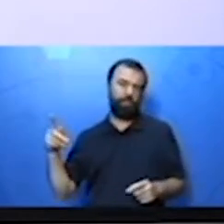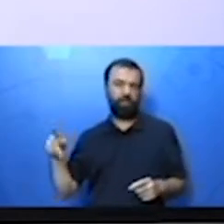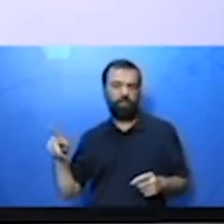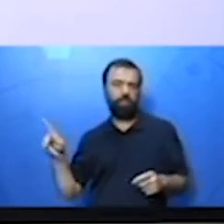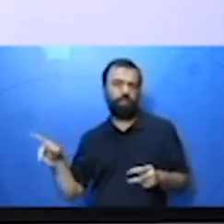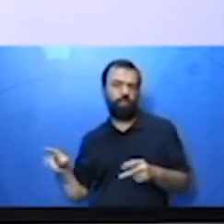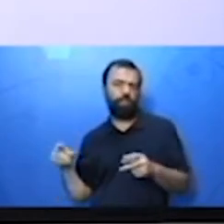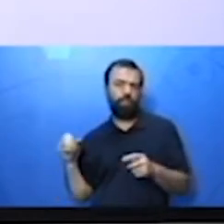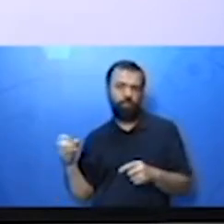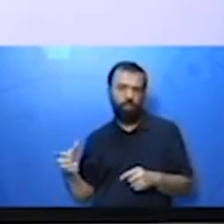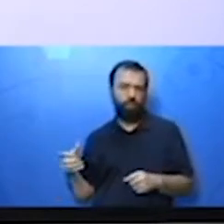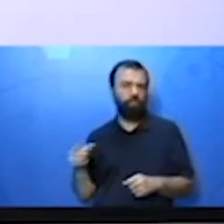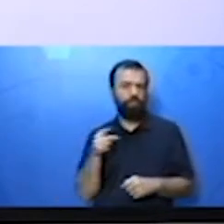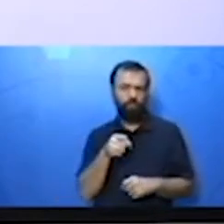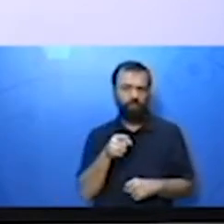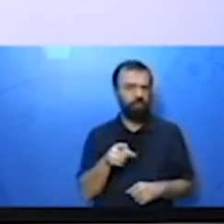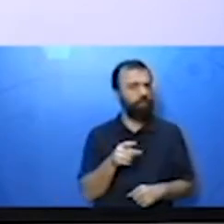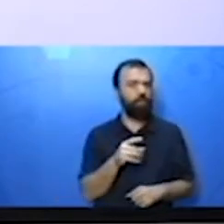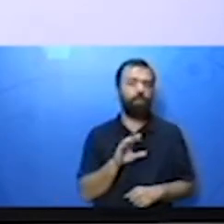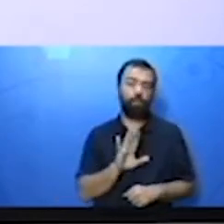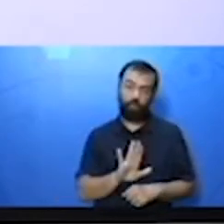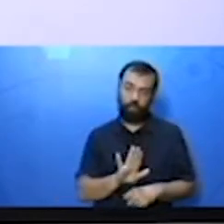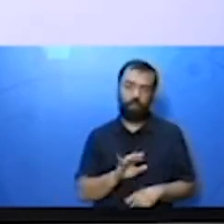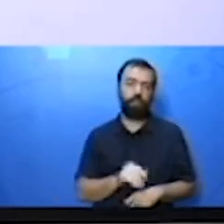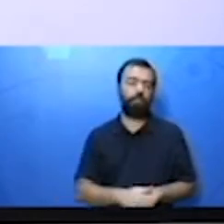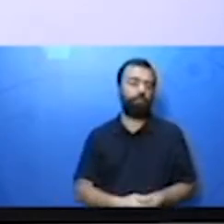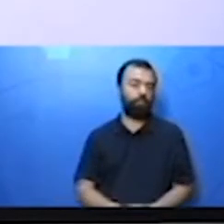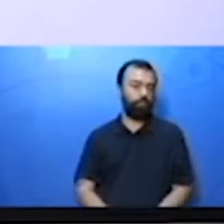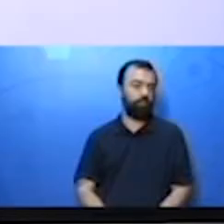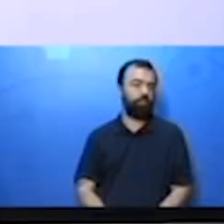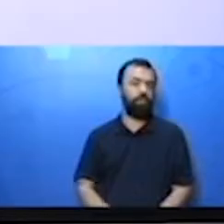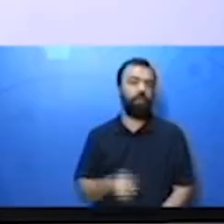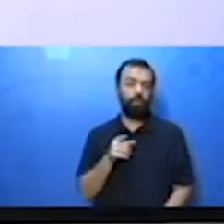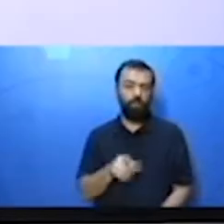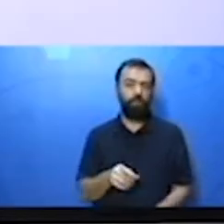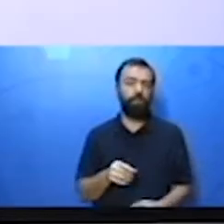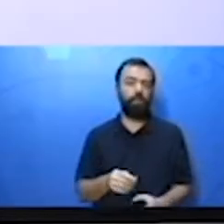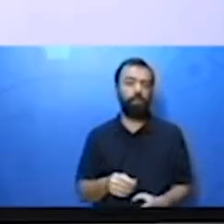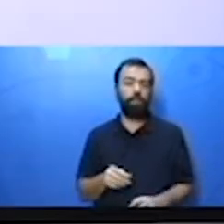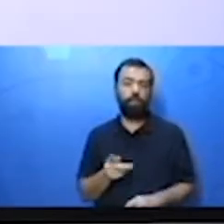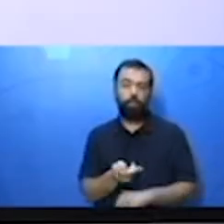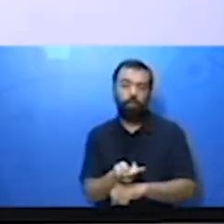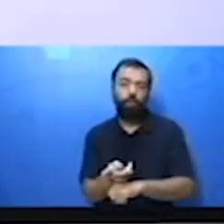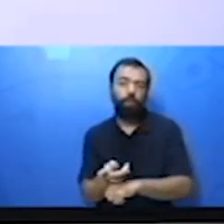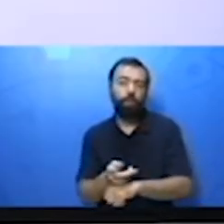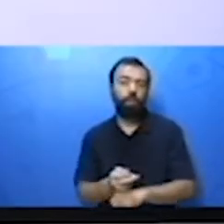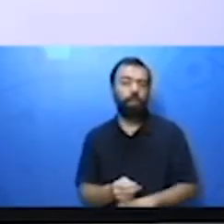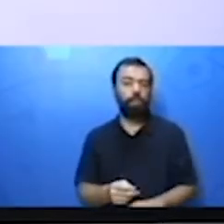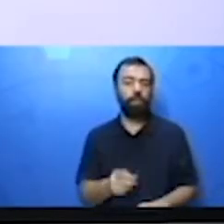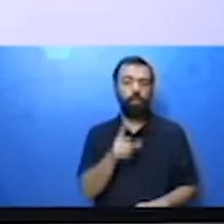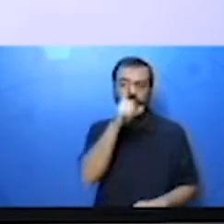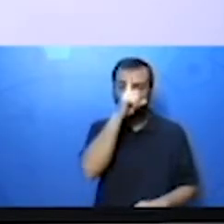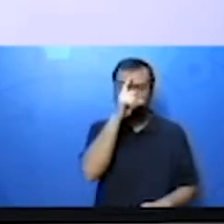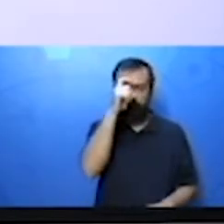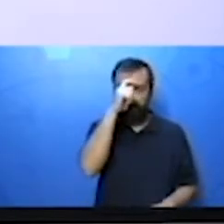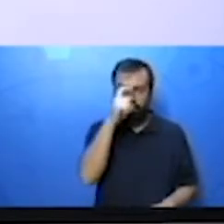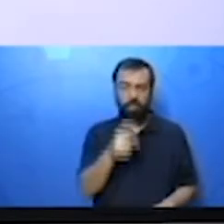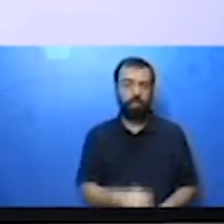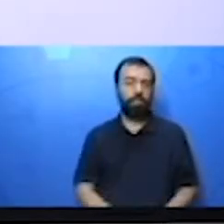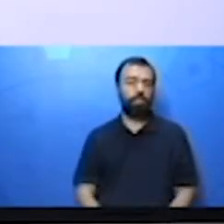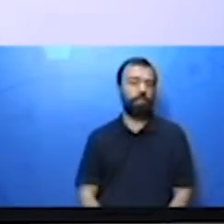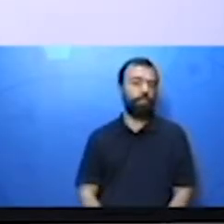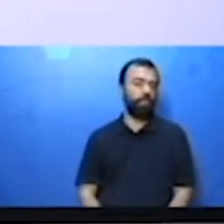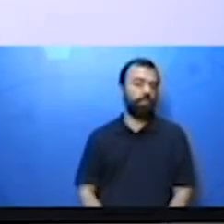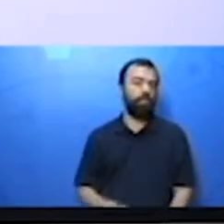ciclano foi bom. Não, sentiu os sintomas, procure um postinho, uma UPA e vamos ver o que lá vão fazer. O teste,